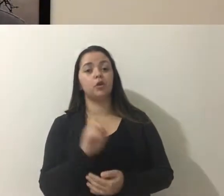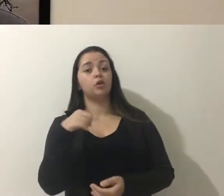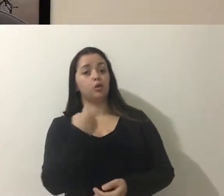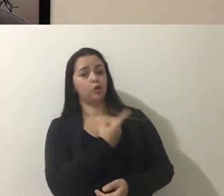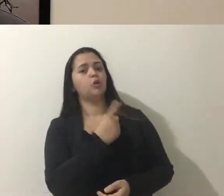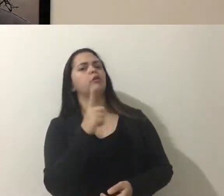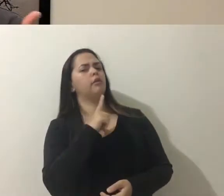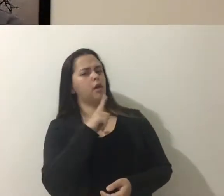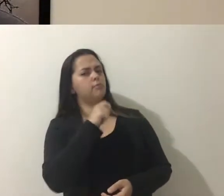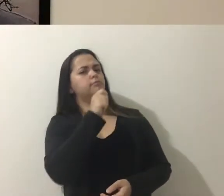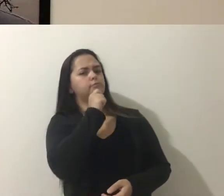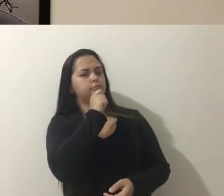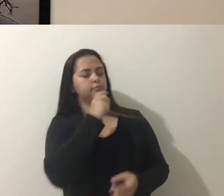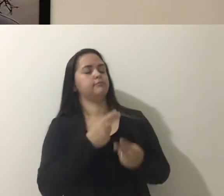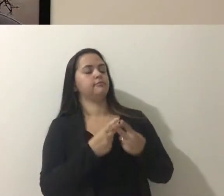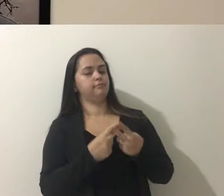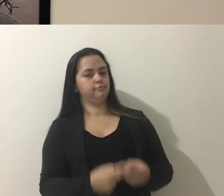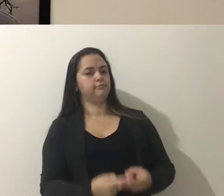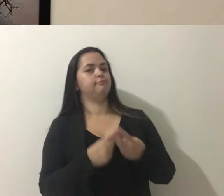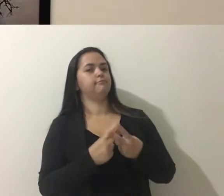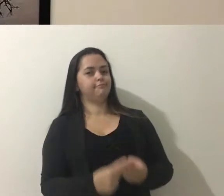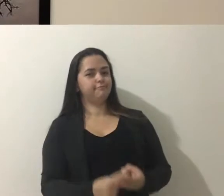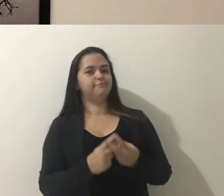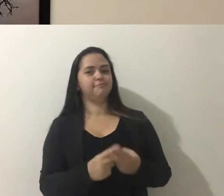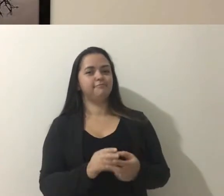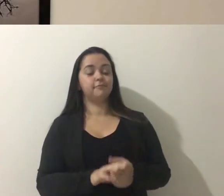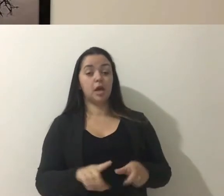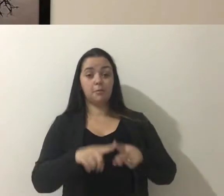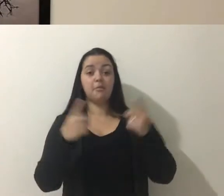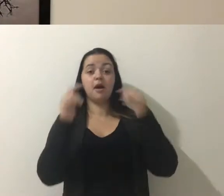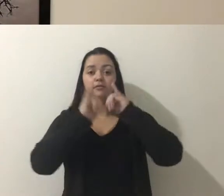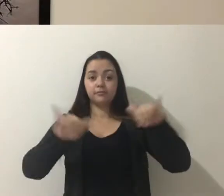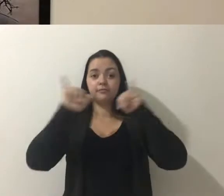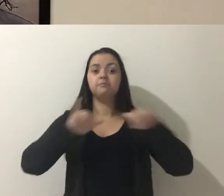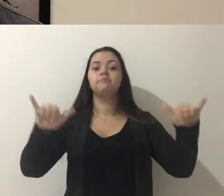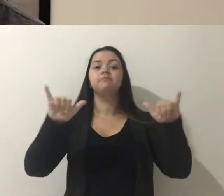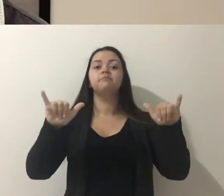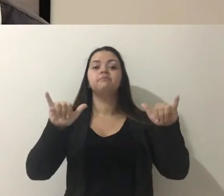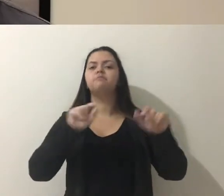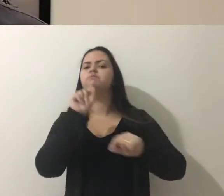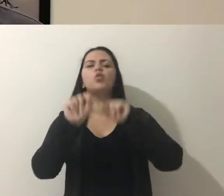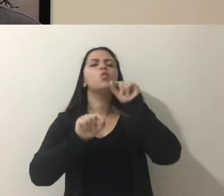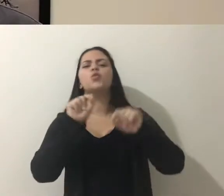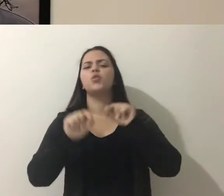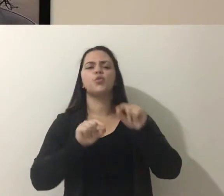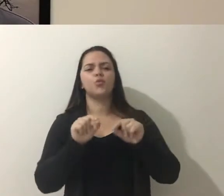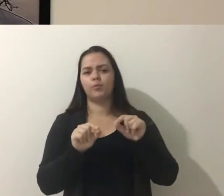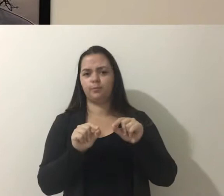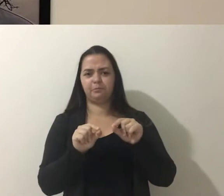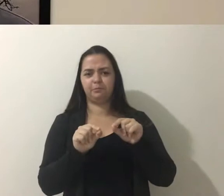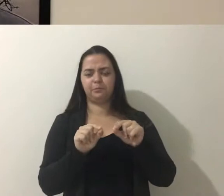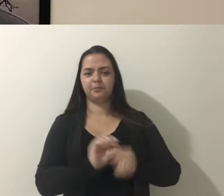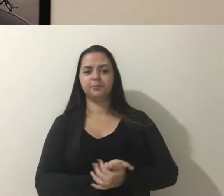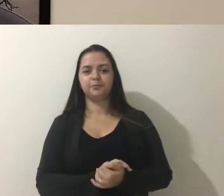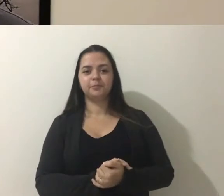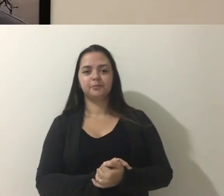teremos ainda, nós ainda teremos essa notícia, né? Mas o que eu quero compartilhar, a notícia que eu venho compartilhar